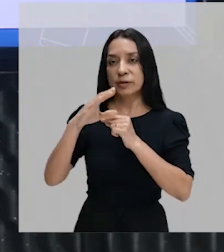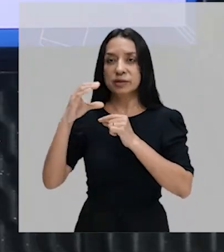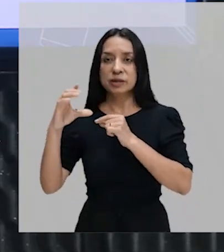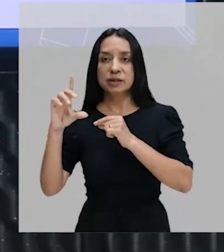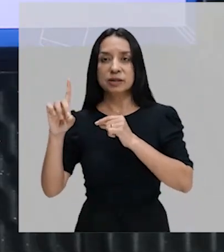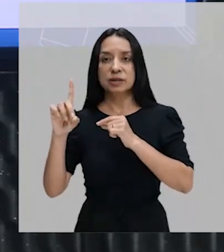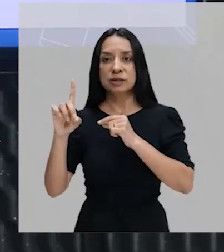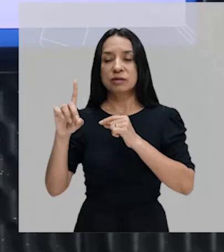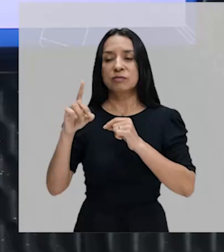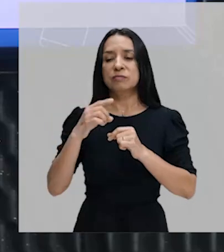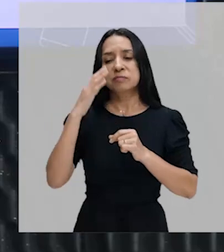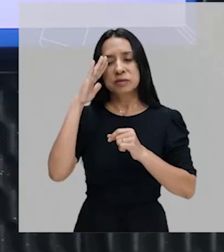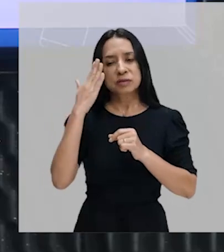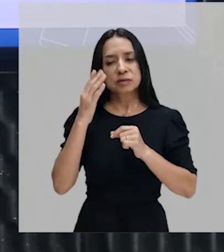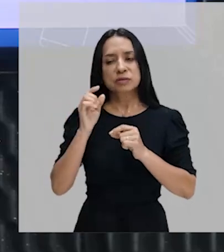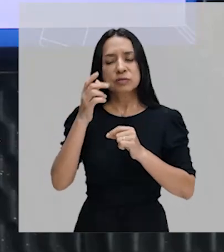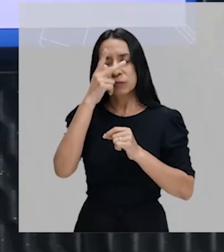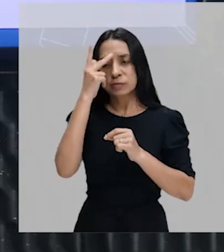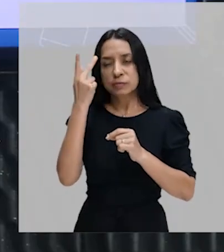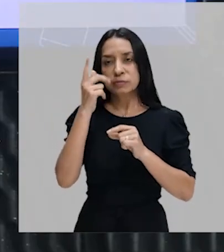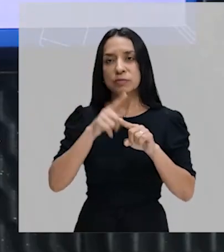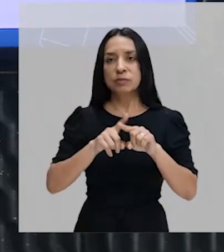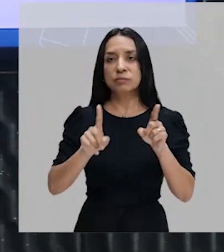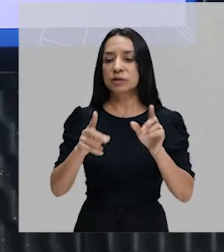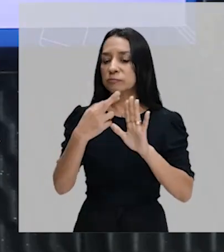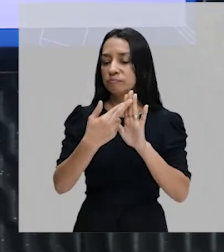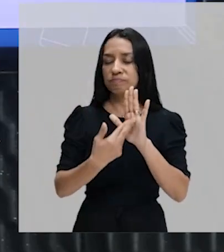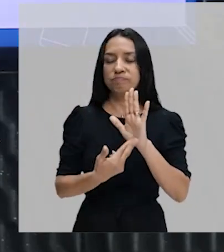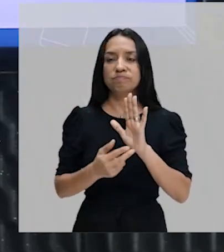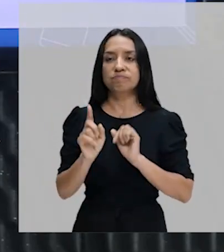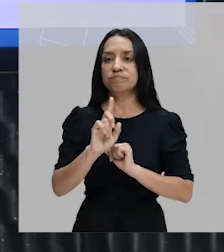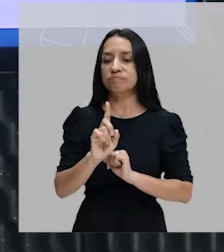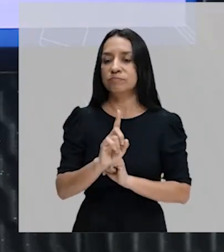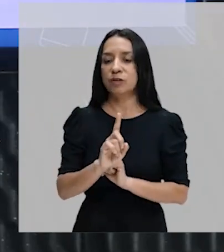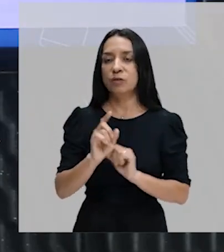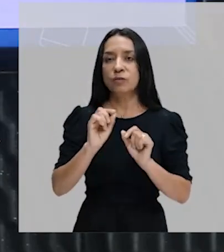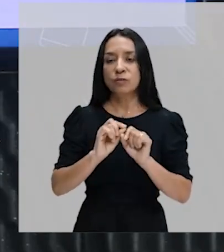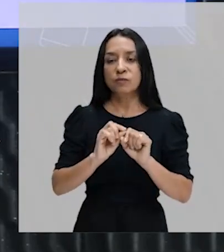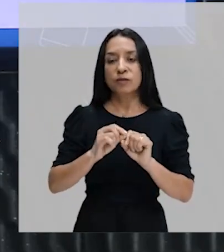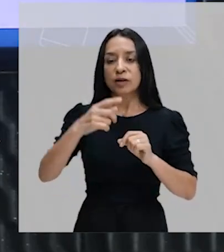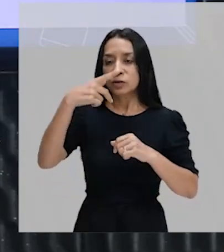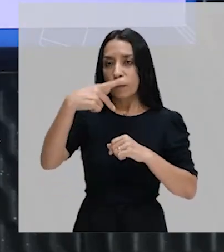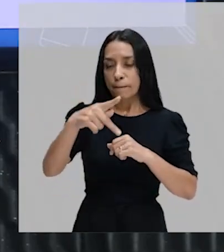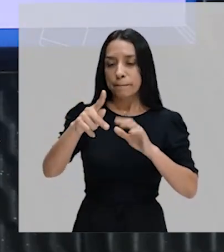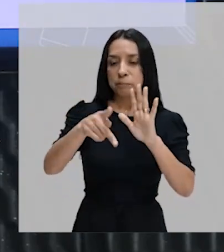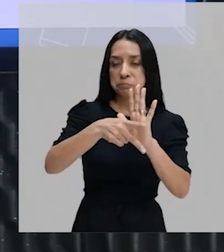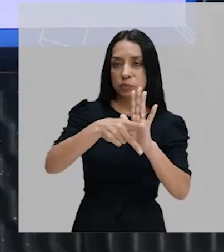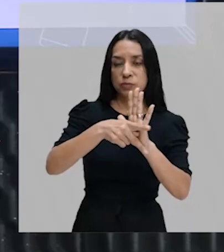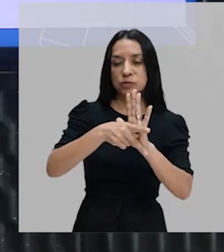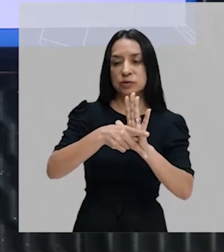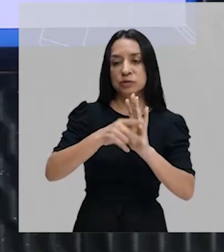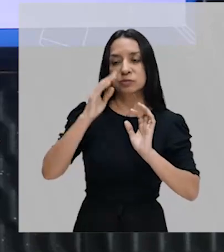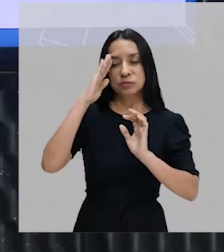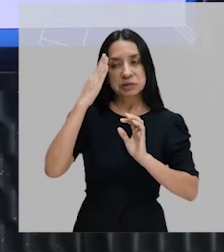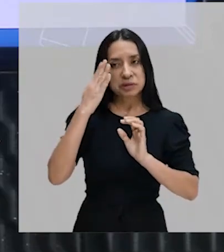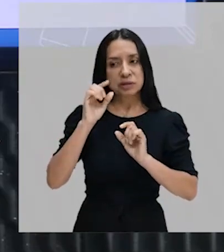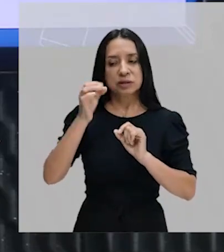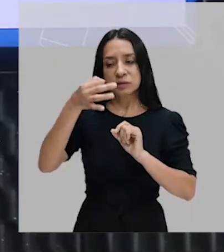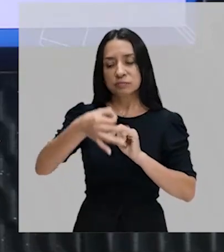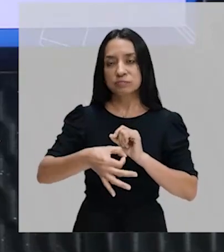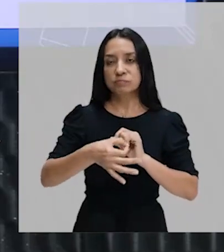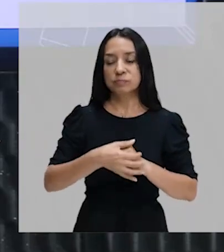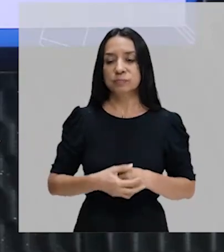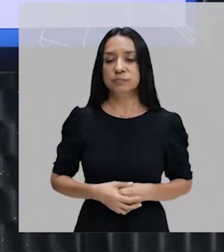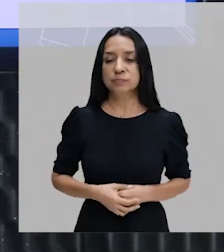fica mais compreensível para as pessoas, mas não é regra, tá? Você faz do seu jeitinho, de que você entenda, tá tudo certo, tá? Então,